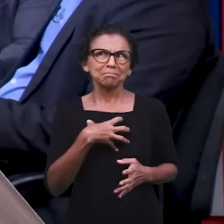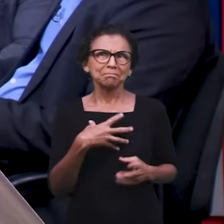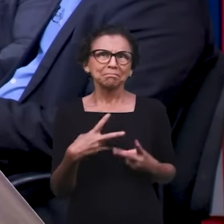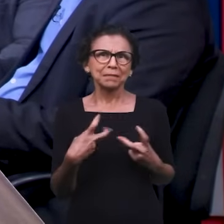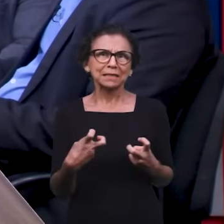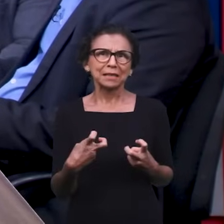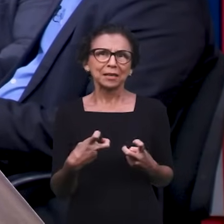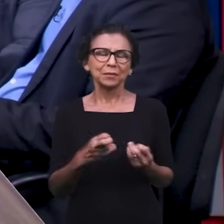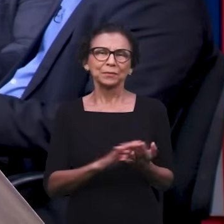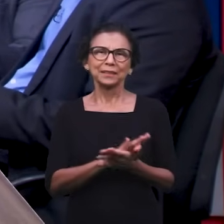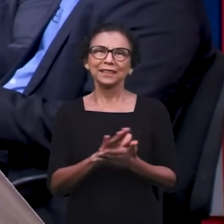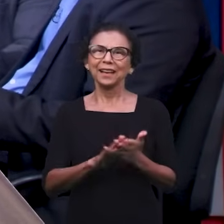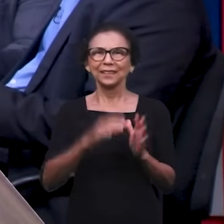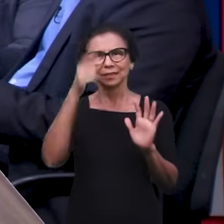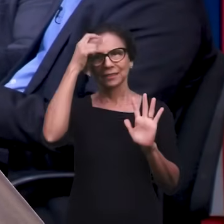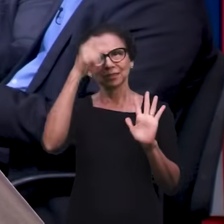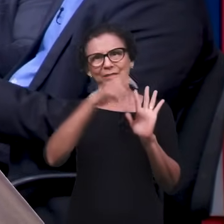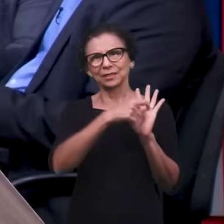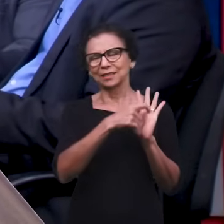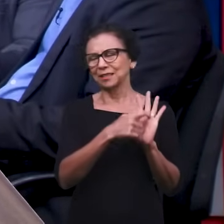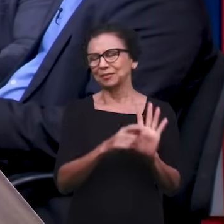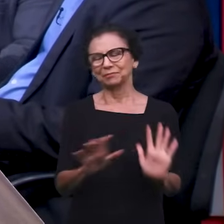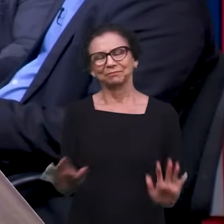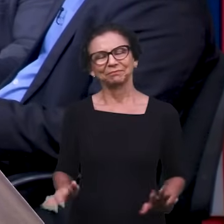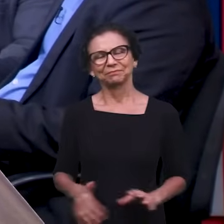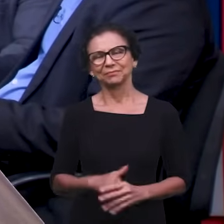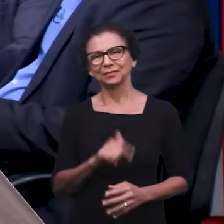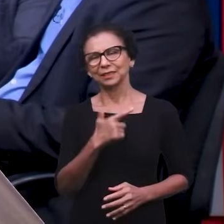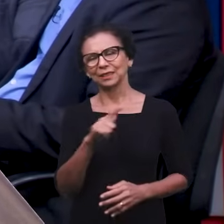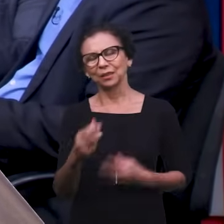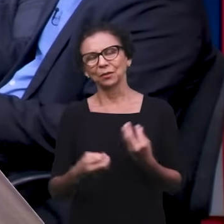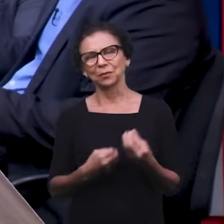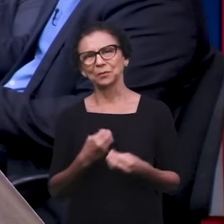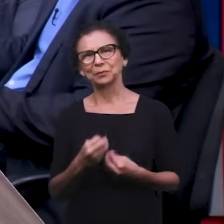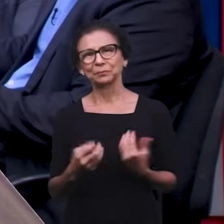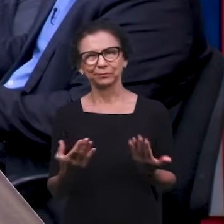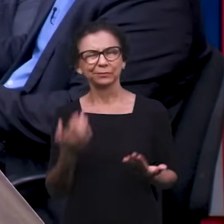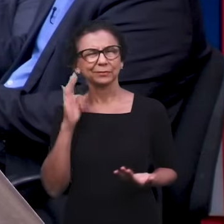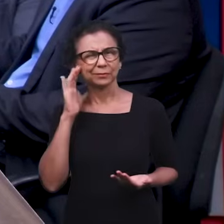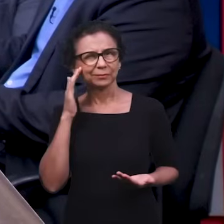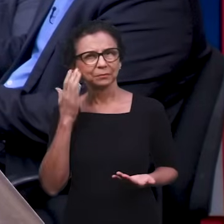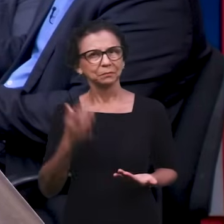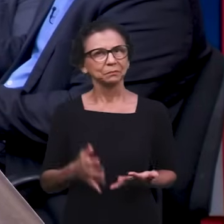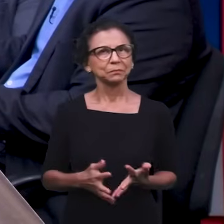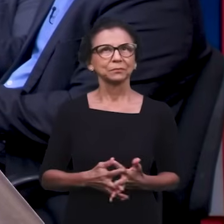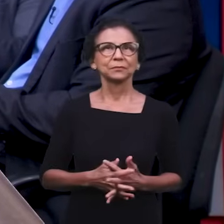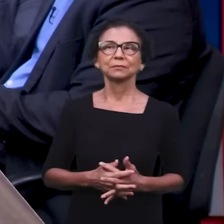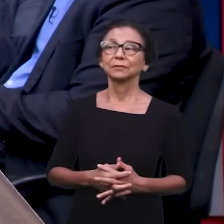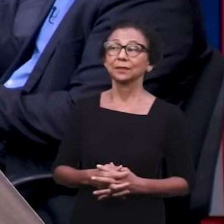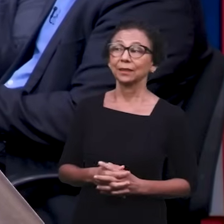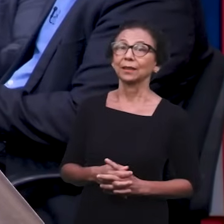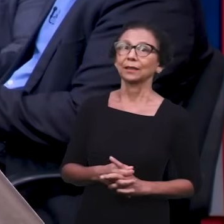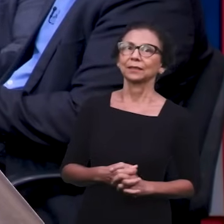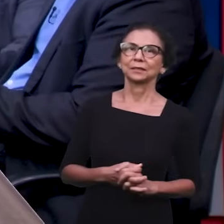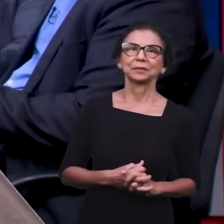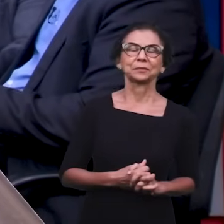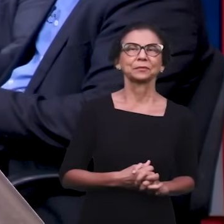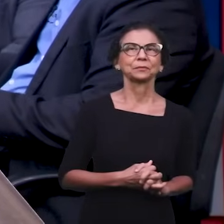isso com a inteligência, né? Essa nuance? Sim. Entendeu? Um